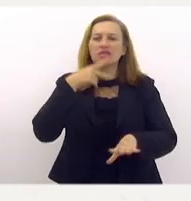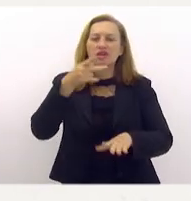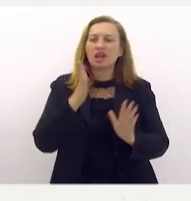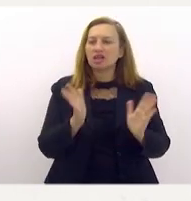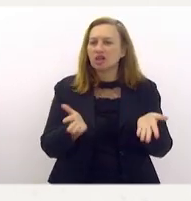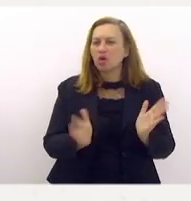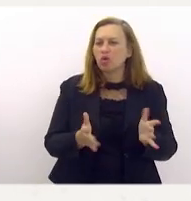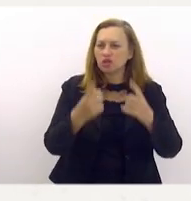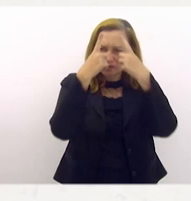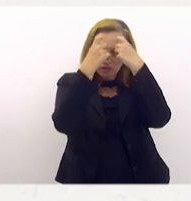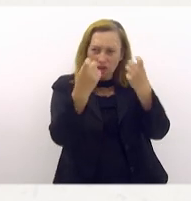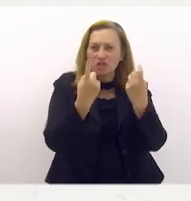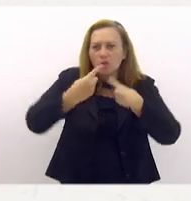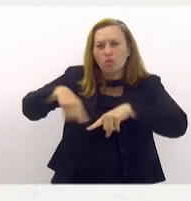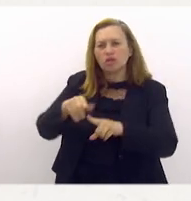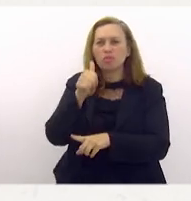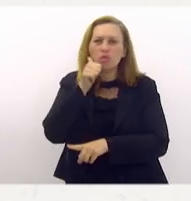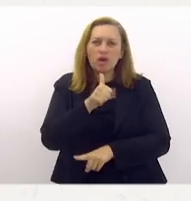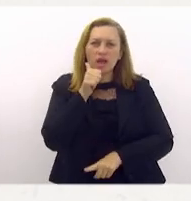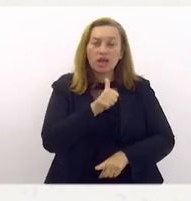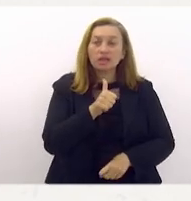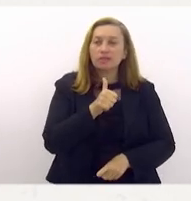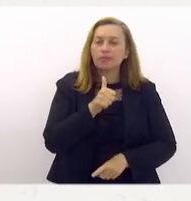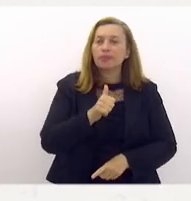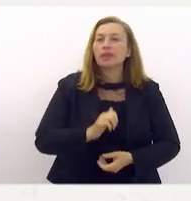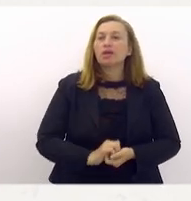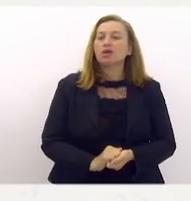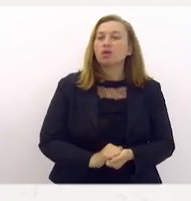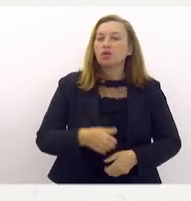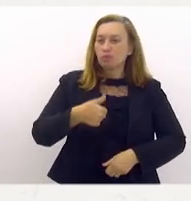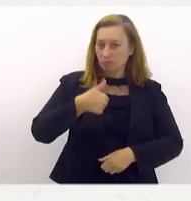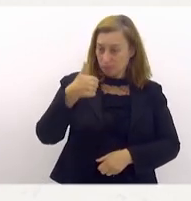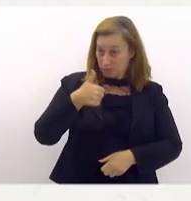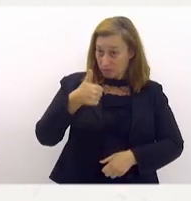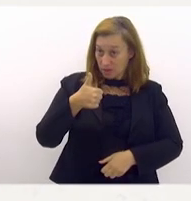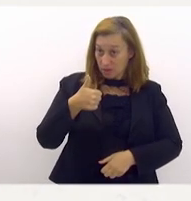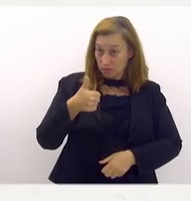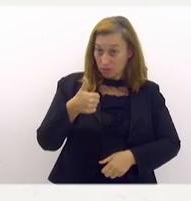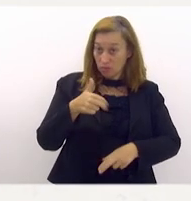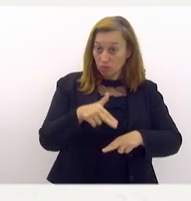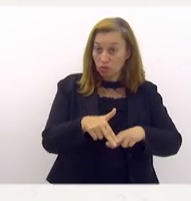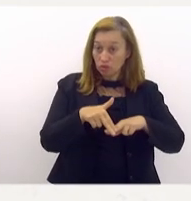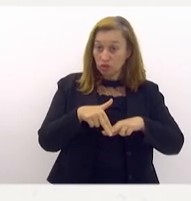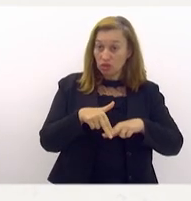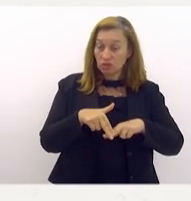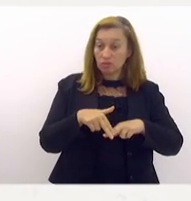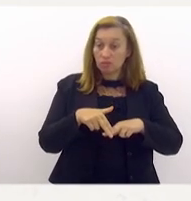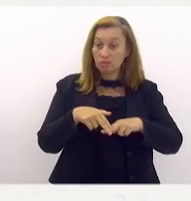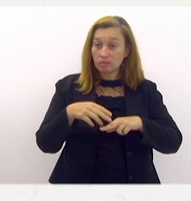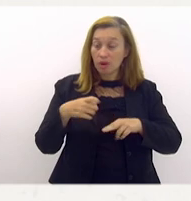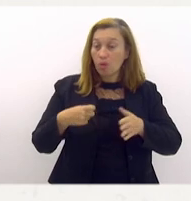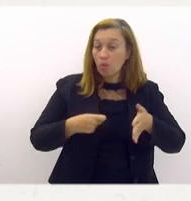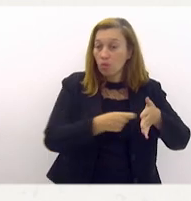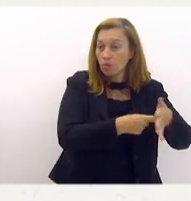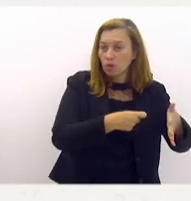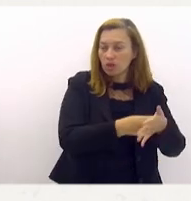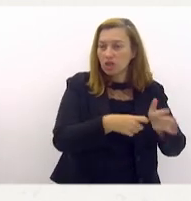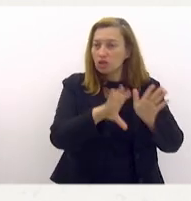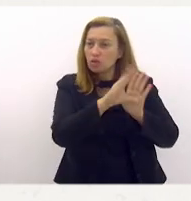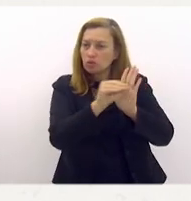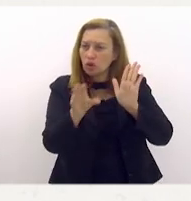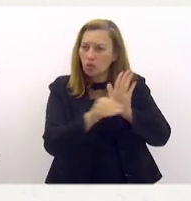hoje sobre a violência contra mulheres é que um primeiro obstáculo para se denunciar esse tipo de